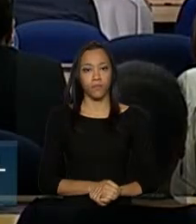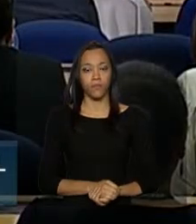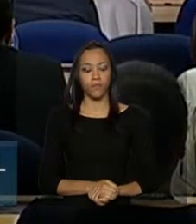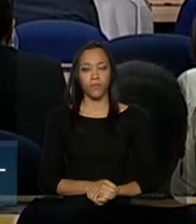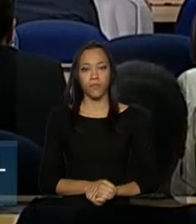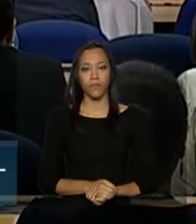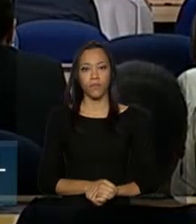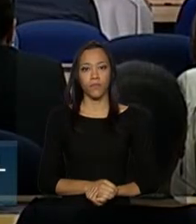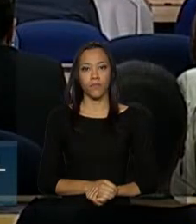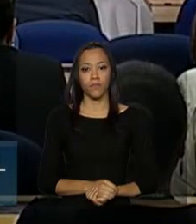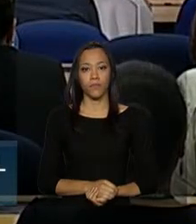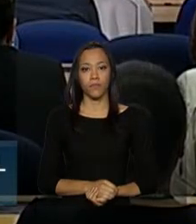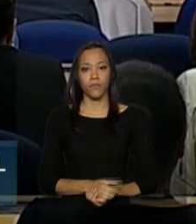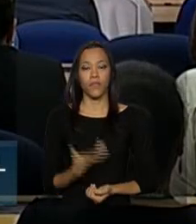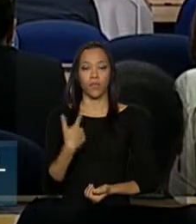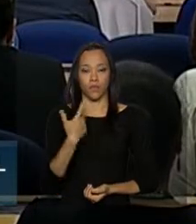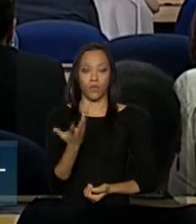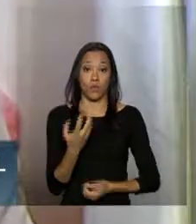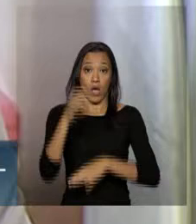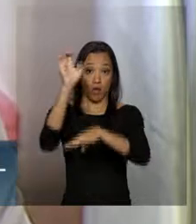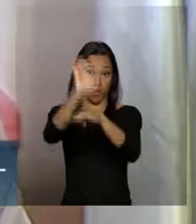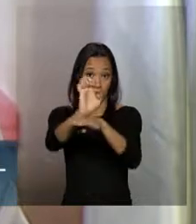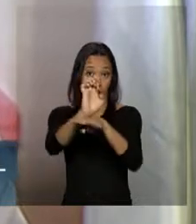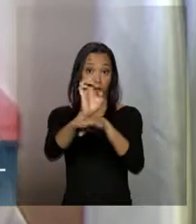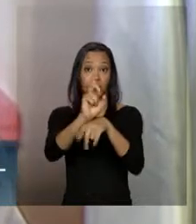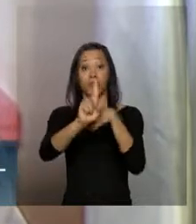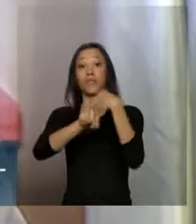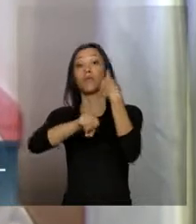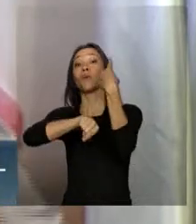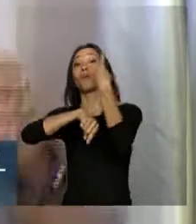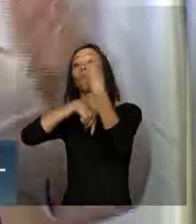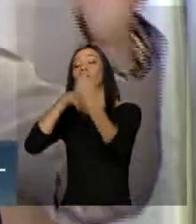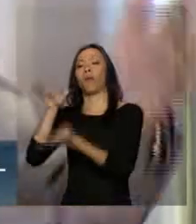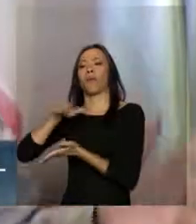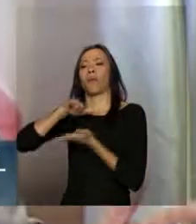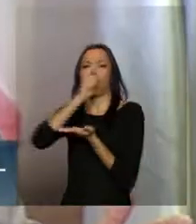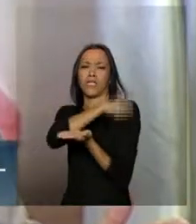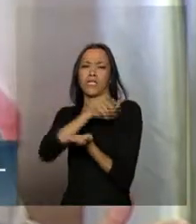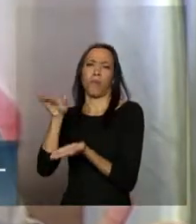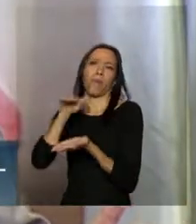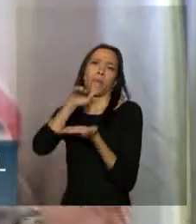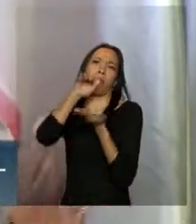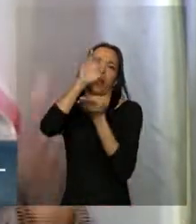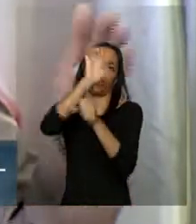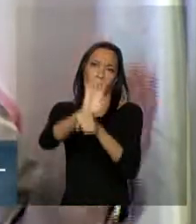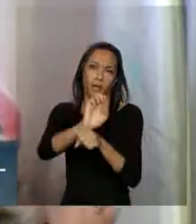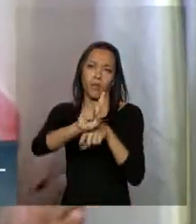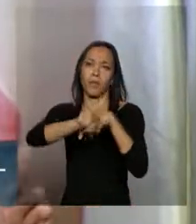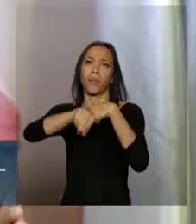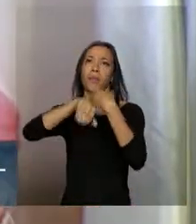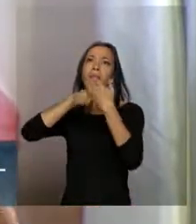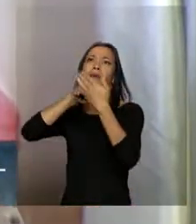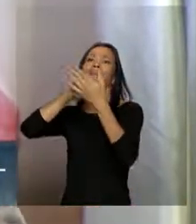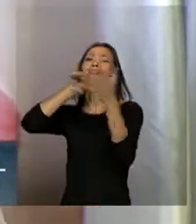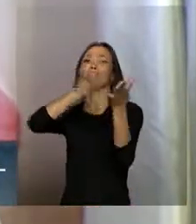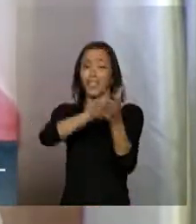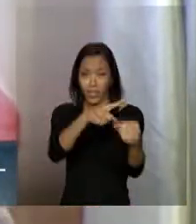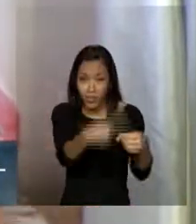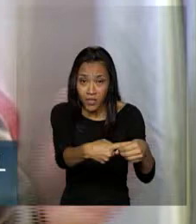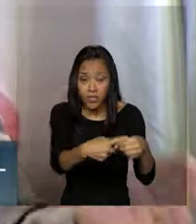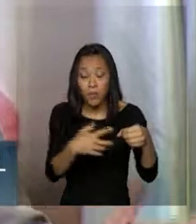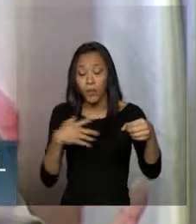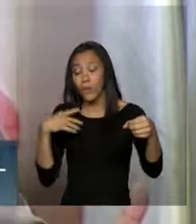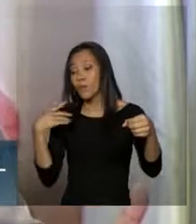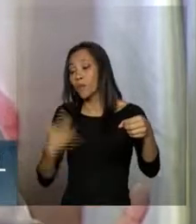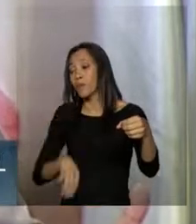Isso, e manda para o Estado, e aí o Estado, às vezes, ainda manda para a regional, porque dependendo da localidade do Estado, aí está chegando no município, e o